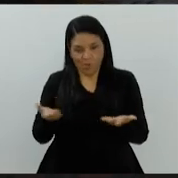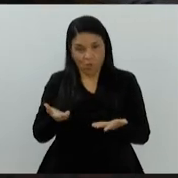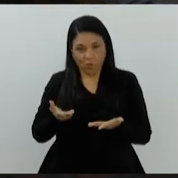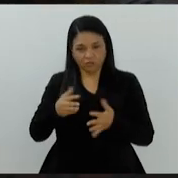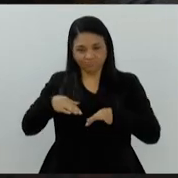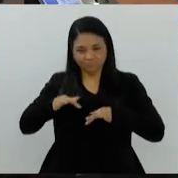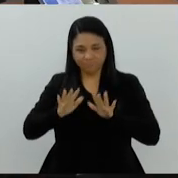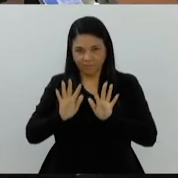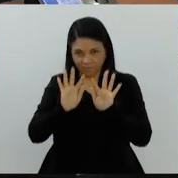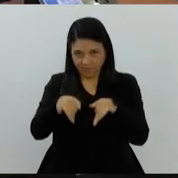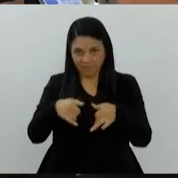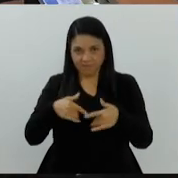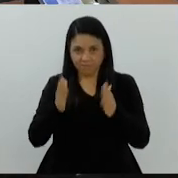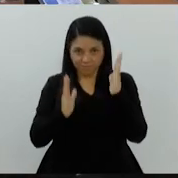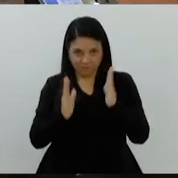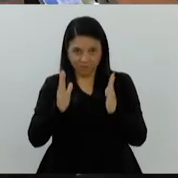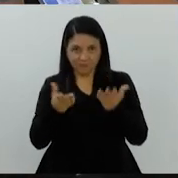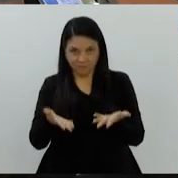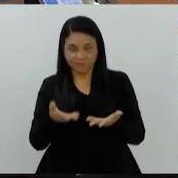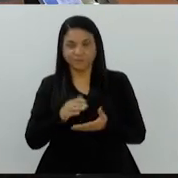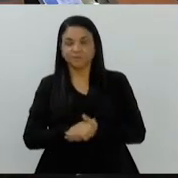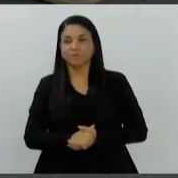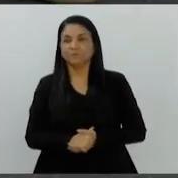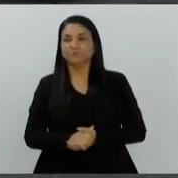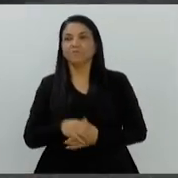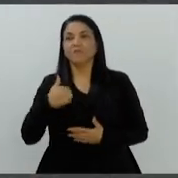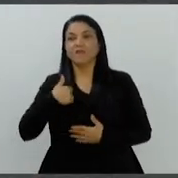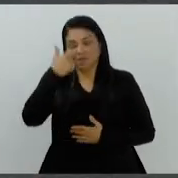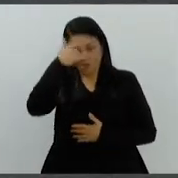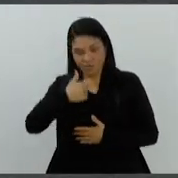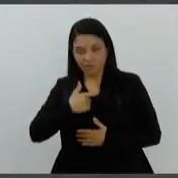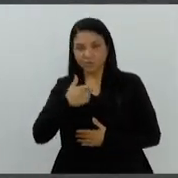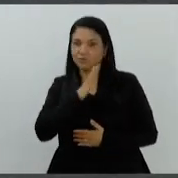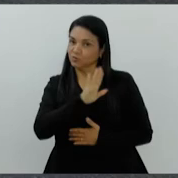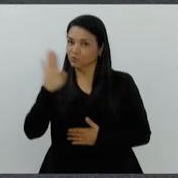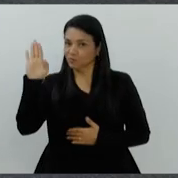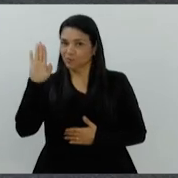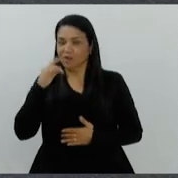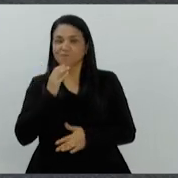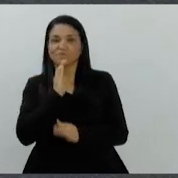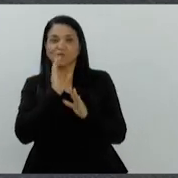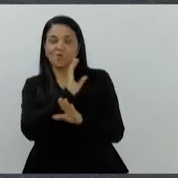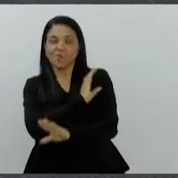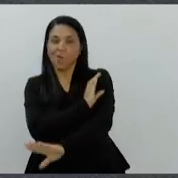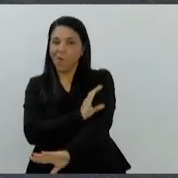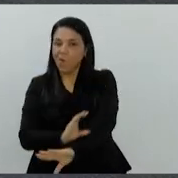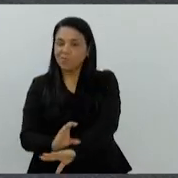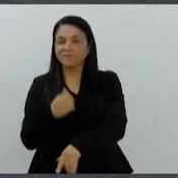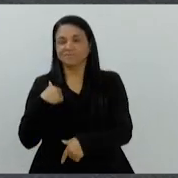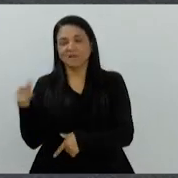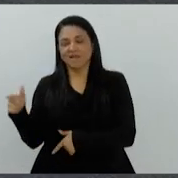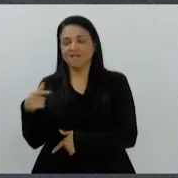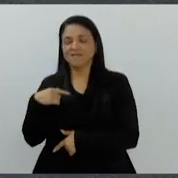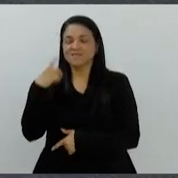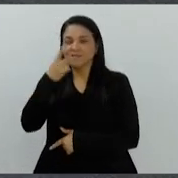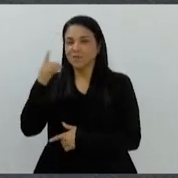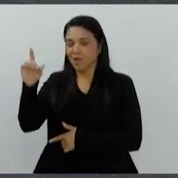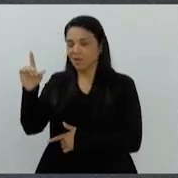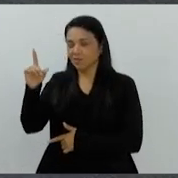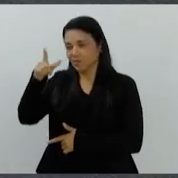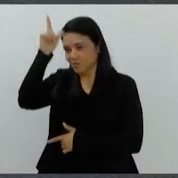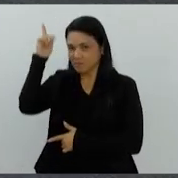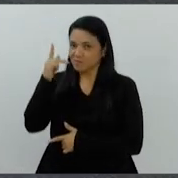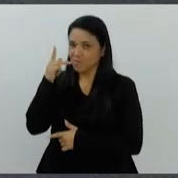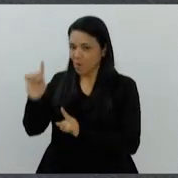fazer. Deputada Marta. Eu jurei me comportar, mas o deputado Luiz Paulo me instiga, porque nós